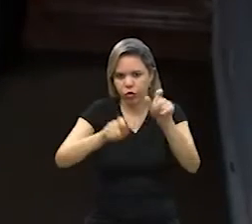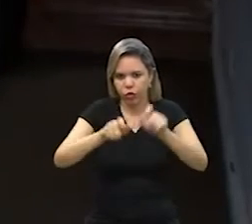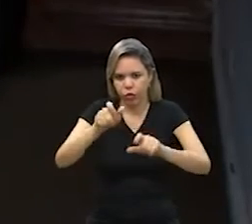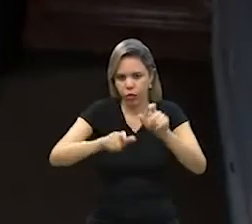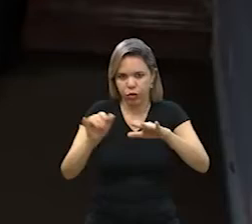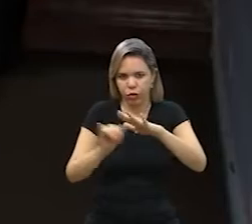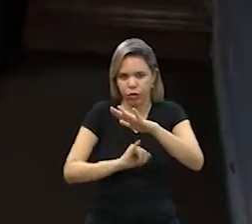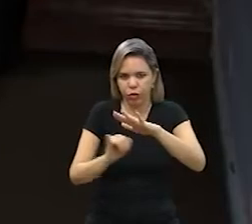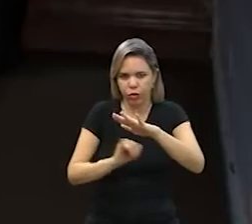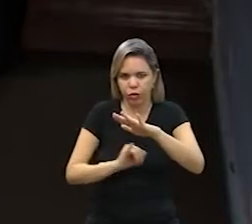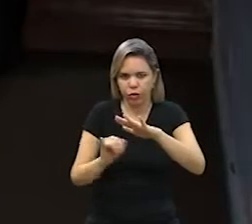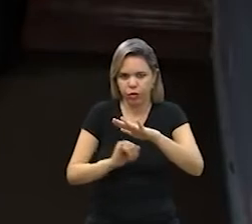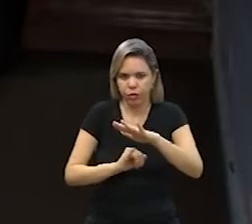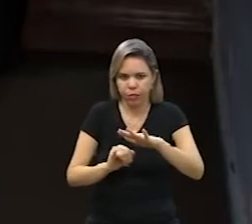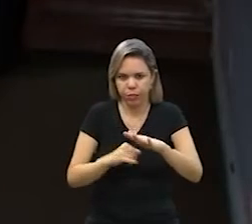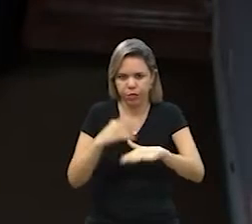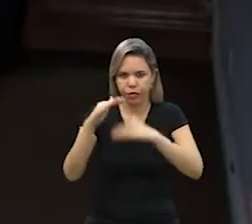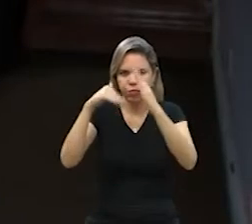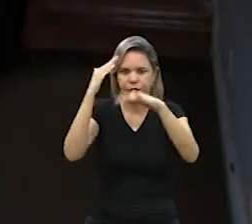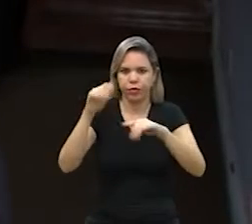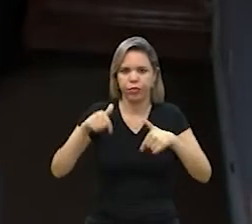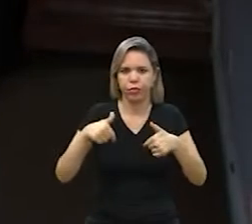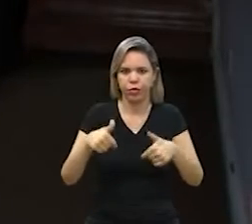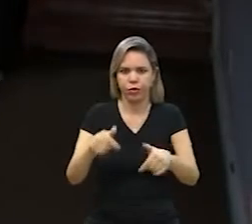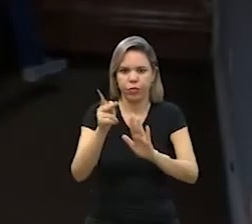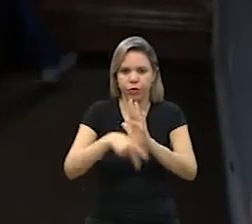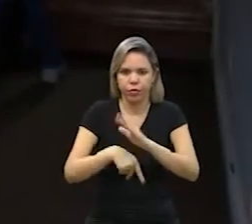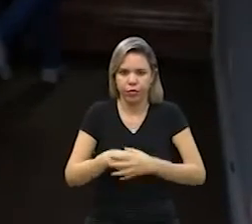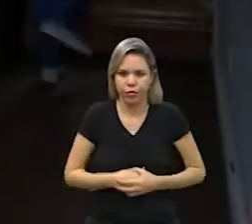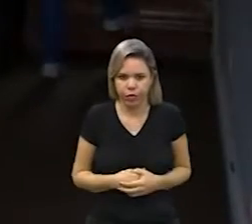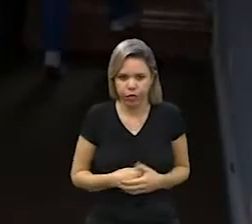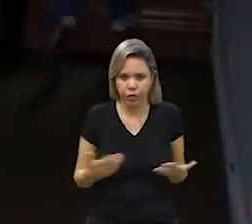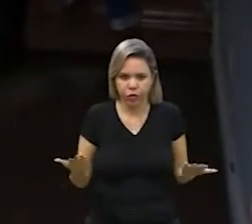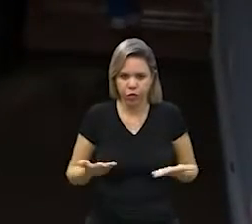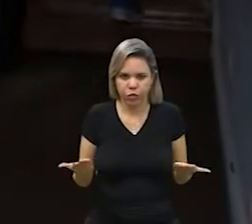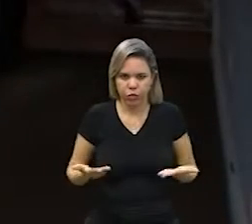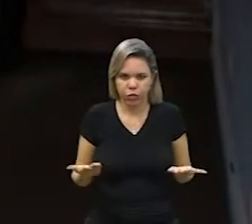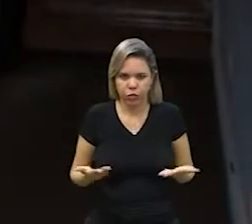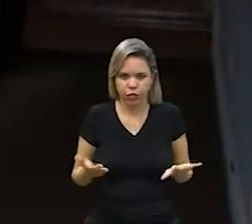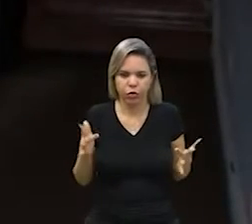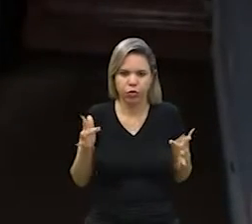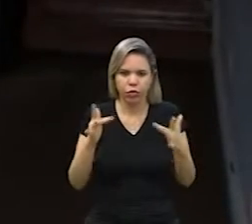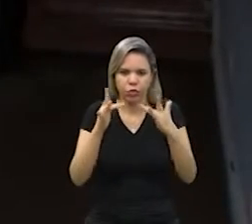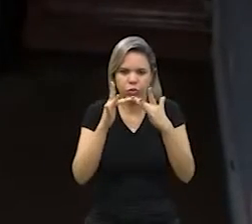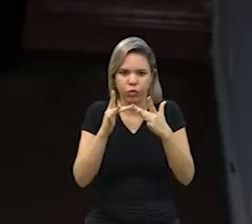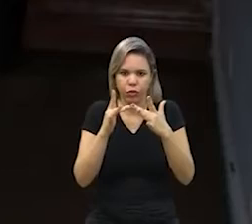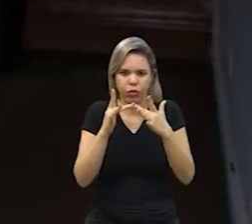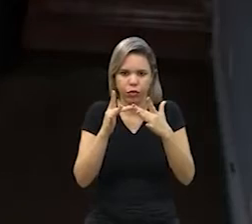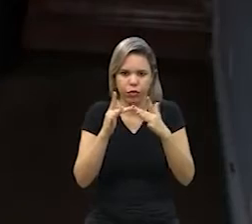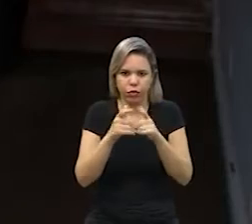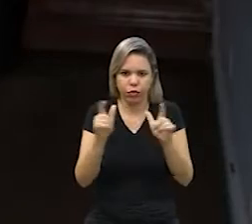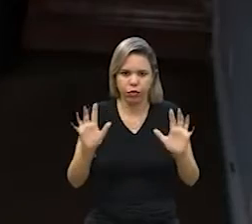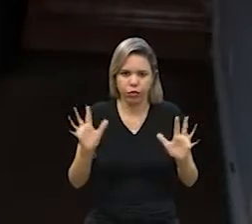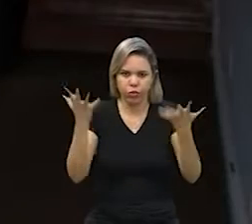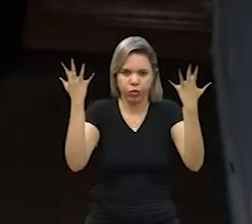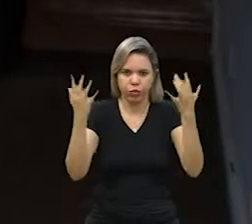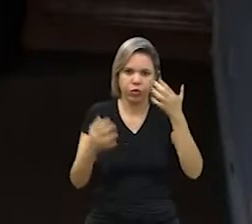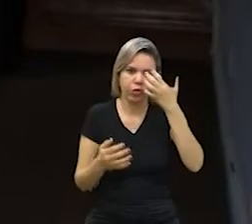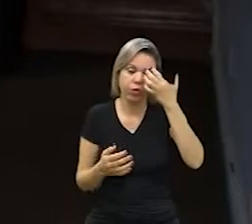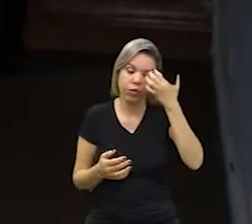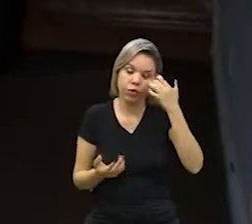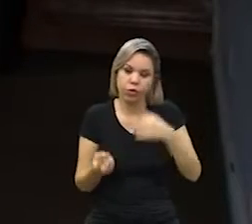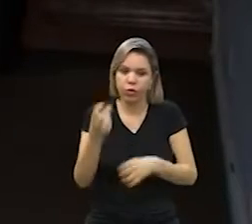essas pessoas e instituições que desenvolveram ações e projetos, hoje estamos conectados nessa grande